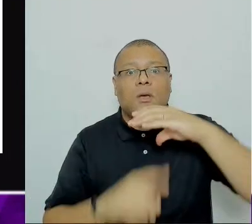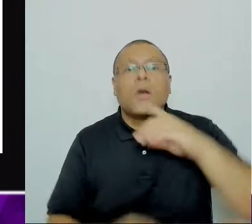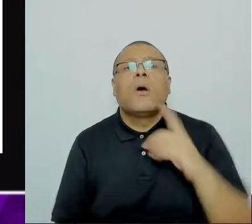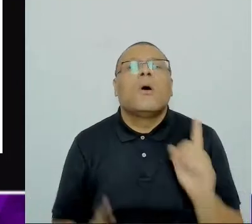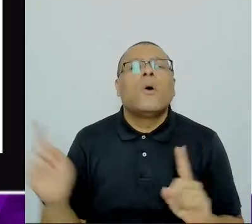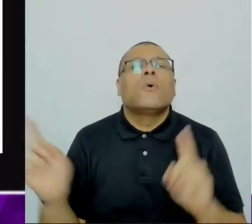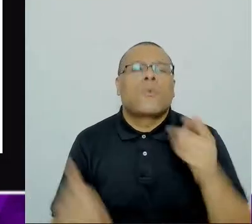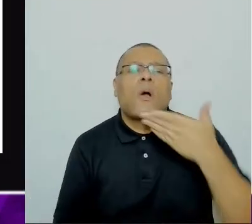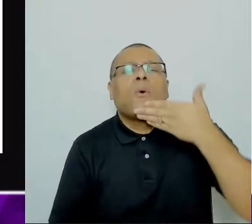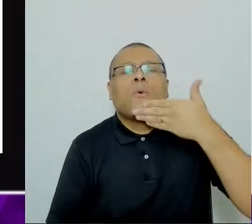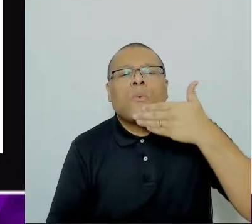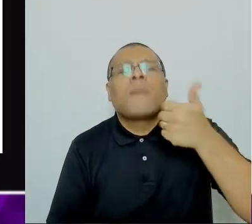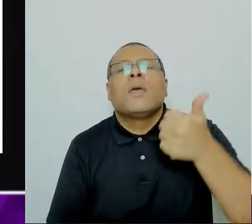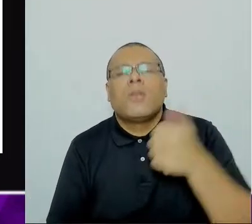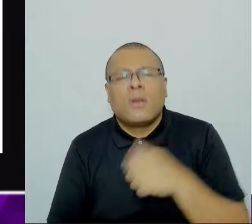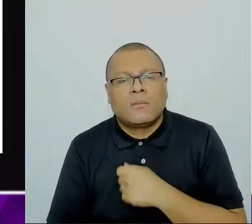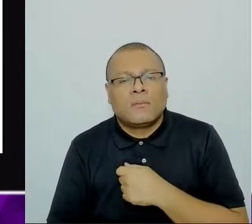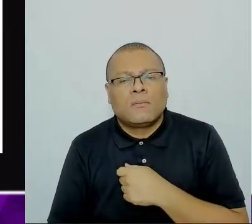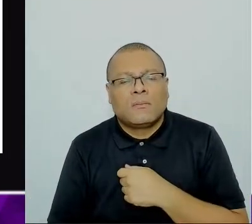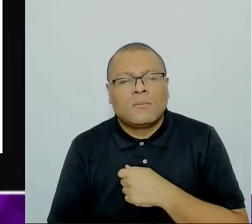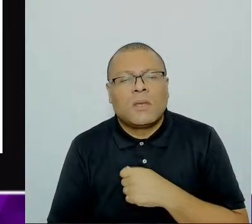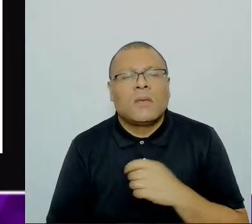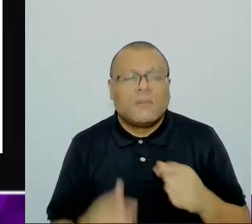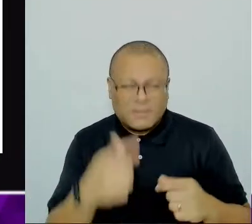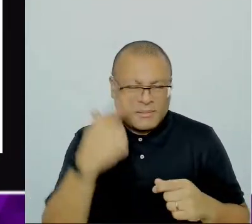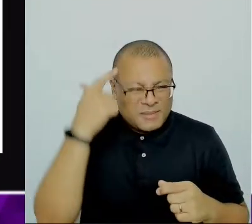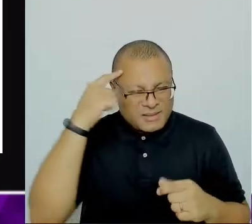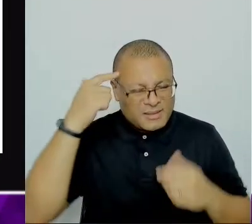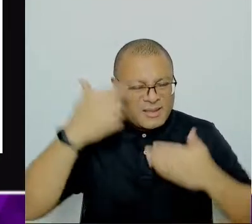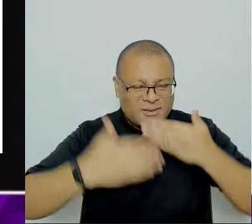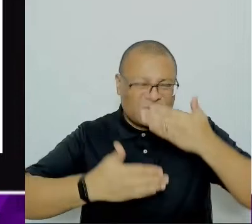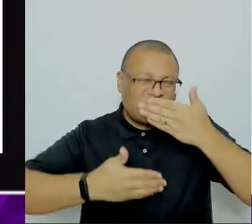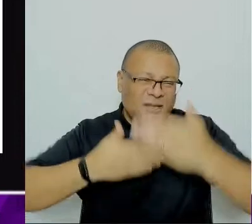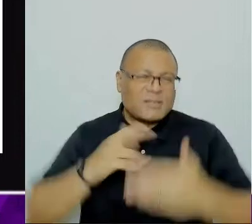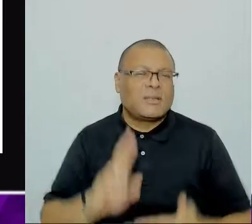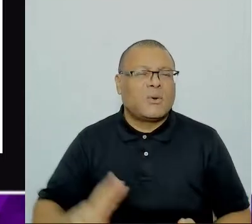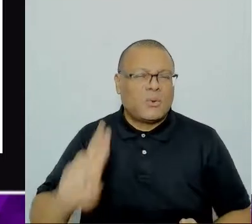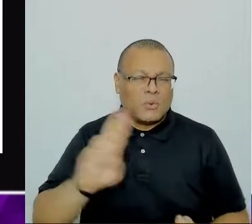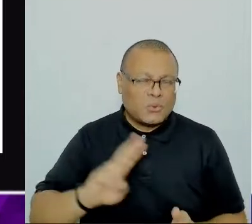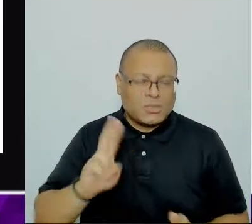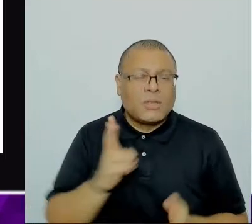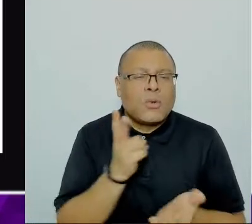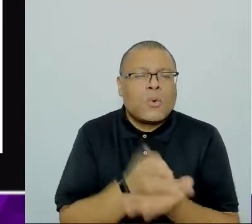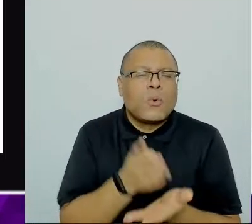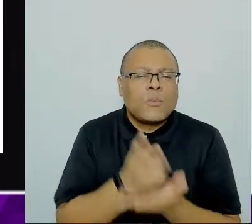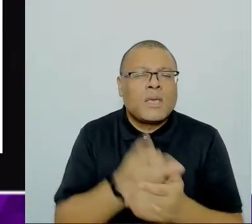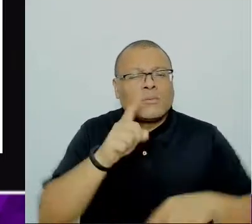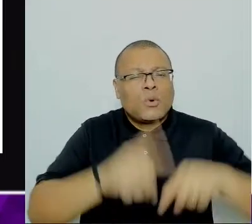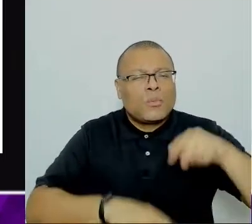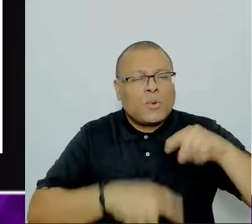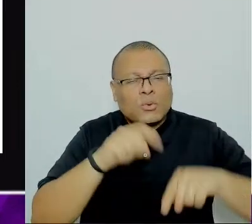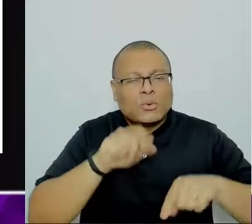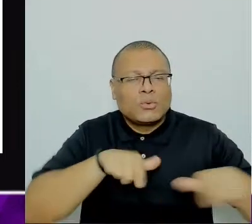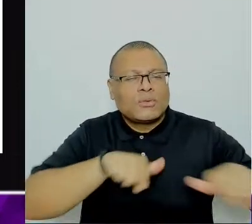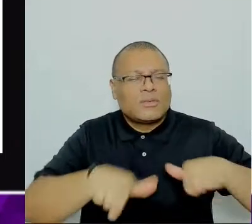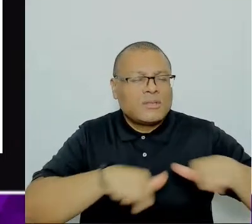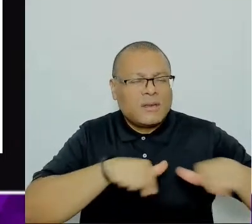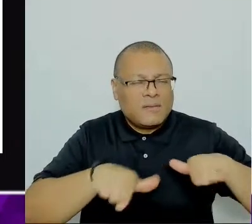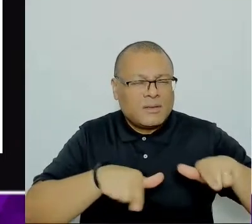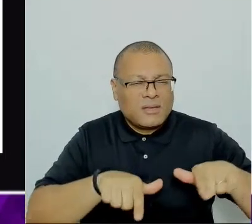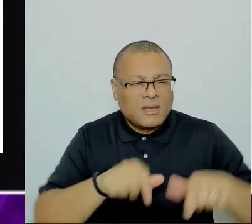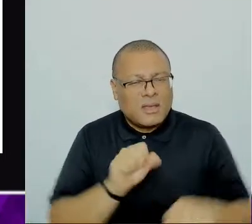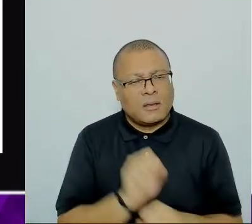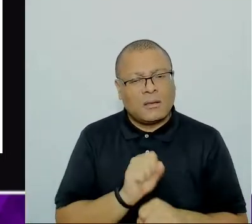pessoa, e a gente está falando tantas gerações, né, utilizando o mesmo produto, o mesmo serviço, será que ele esperaria